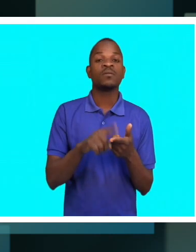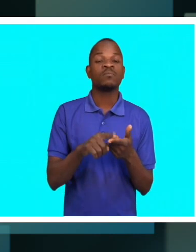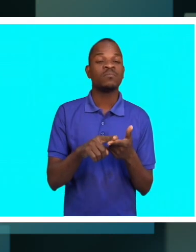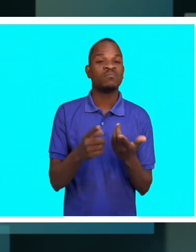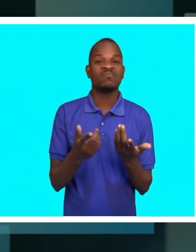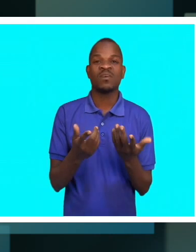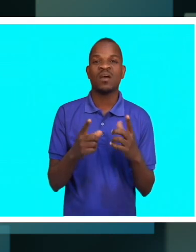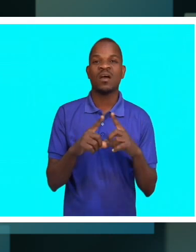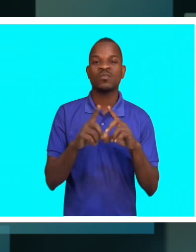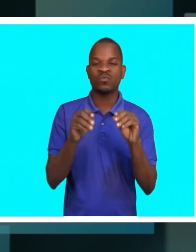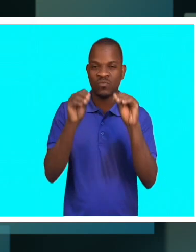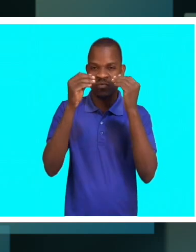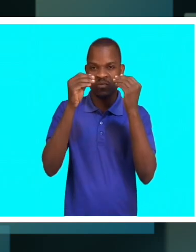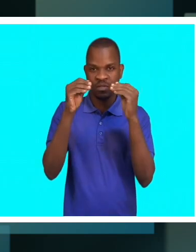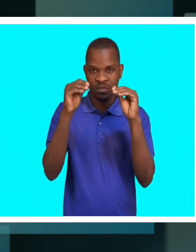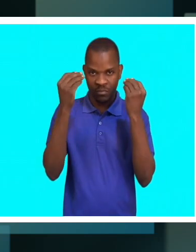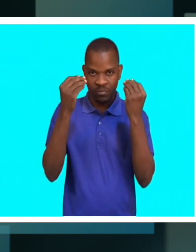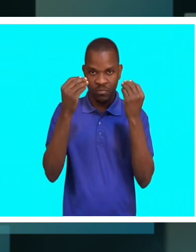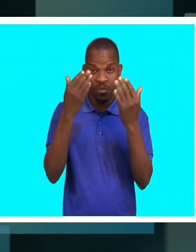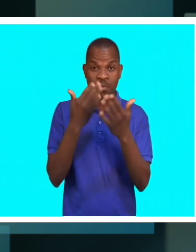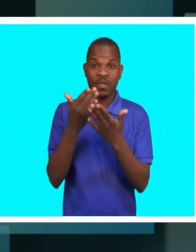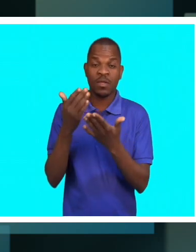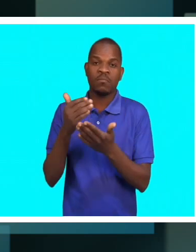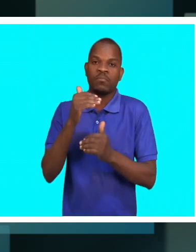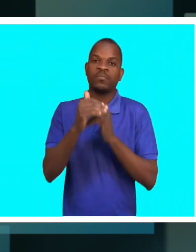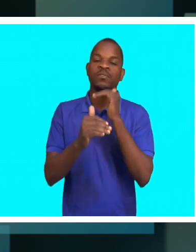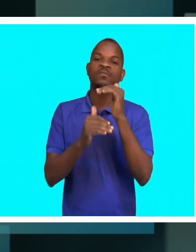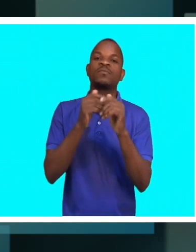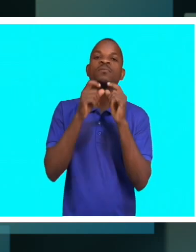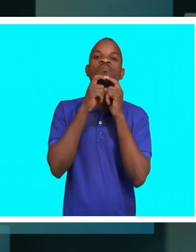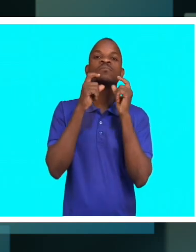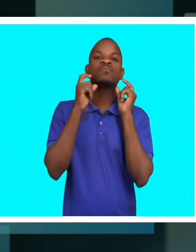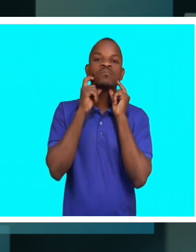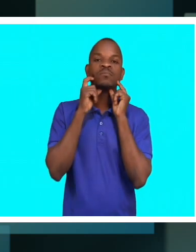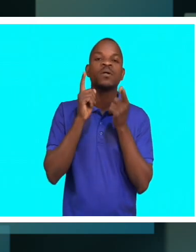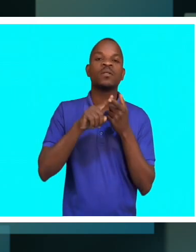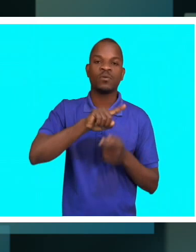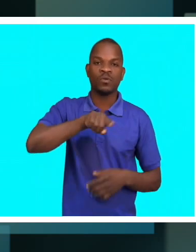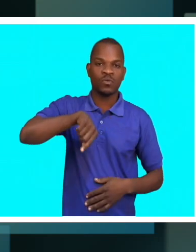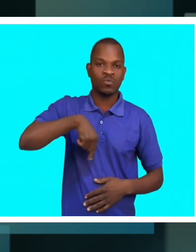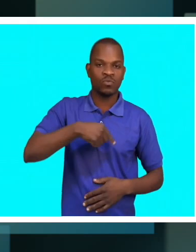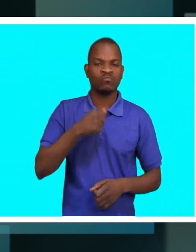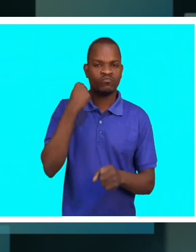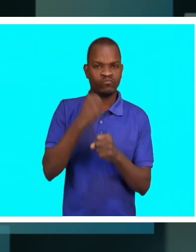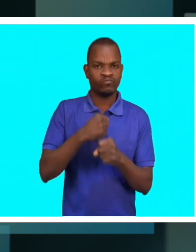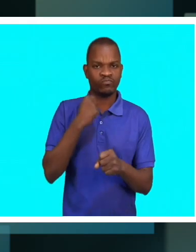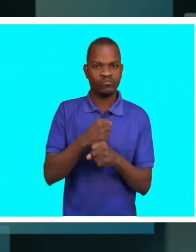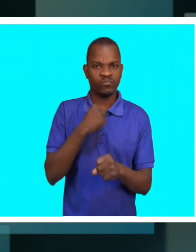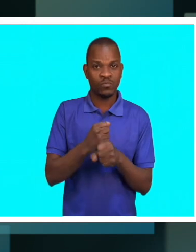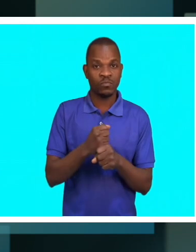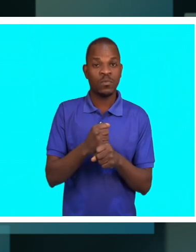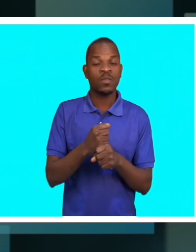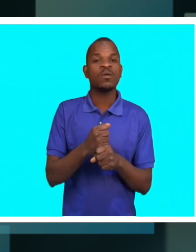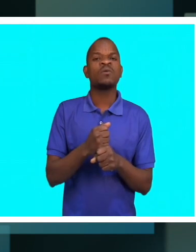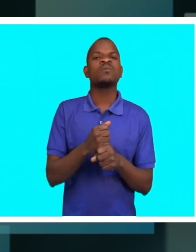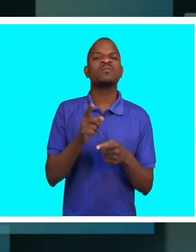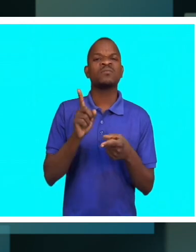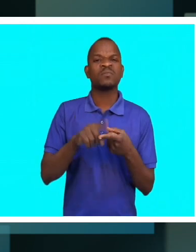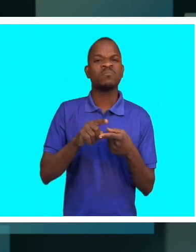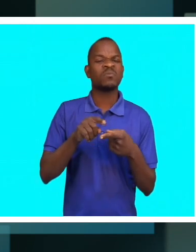importante termos essa formação para poder desenvolver Moçambique. E nós vamos trabalhar com as